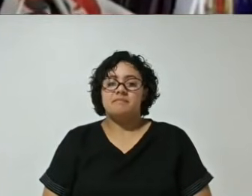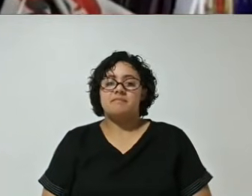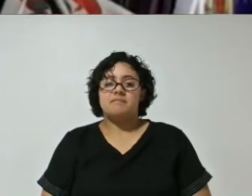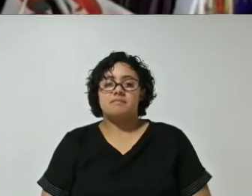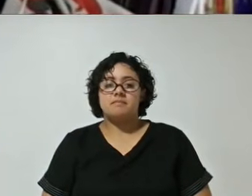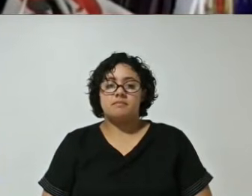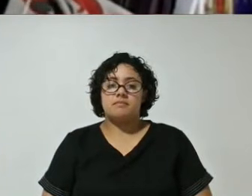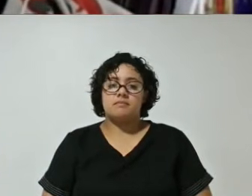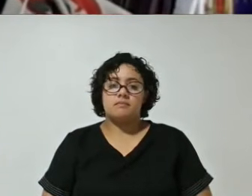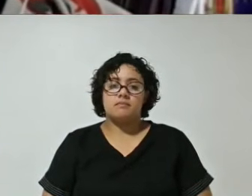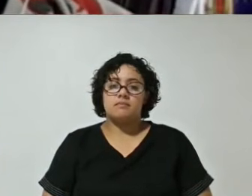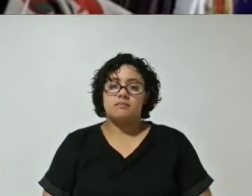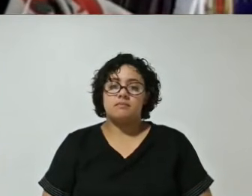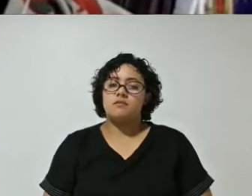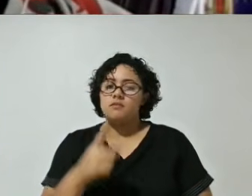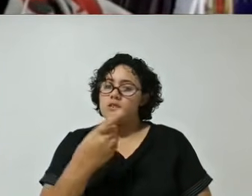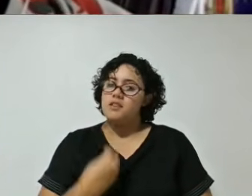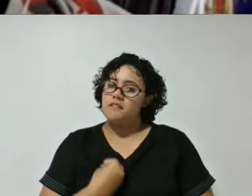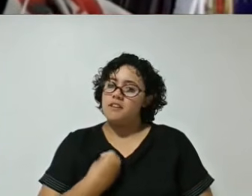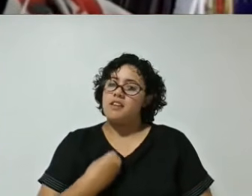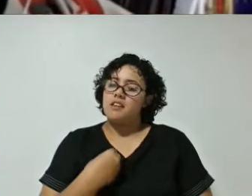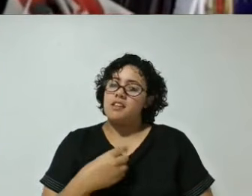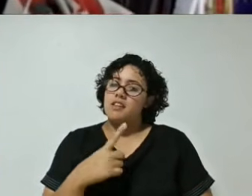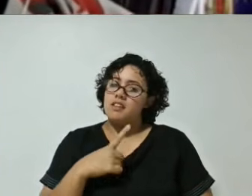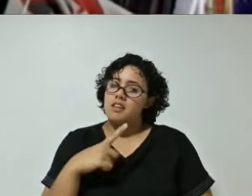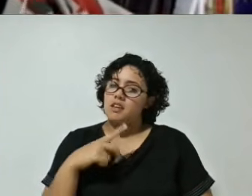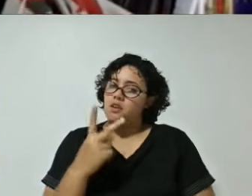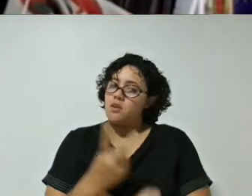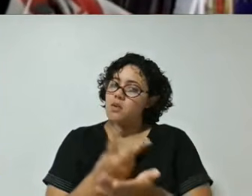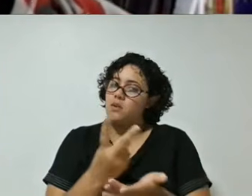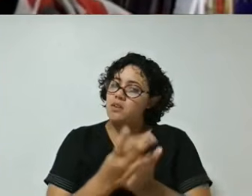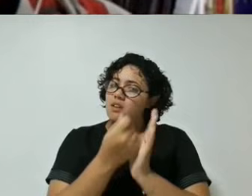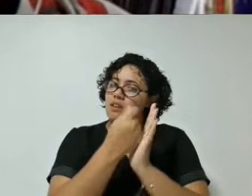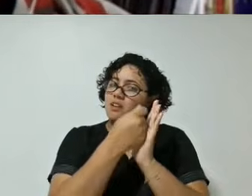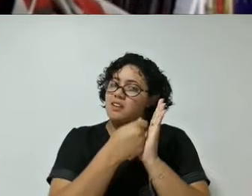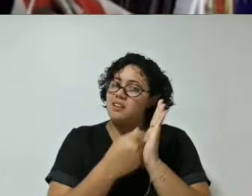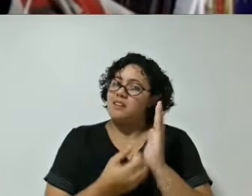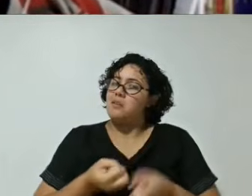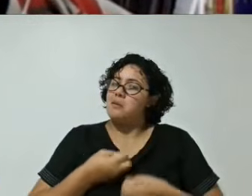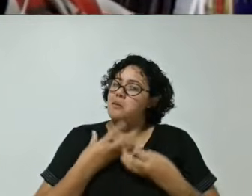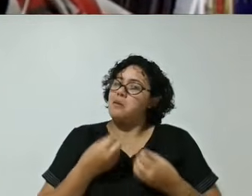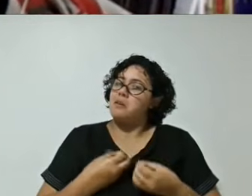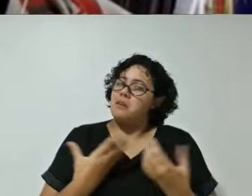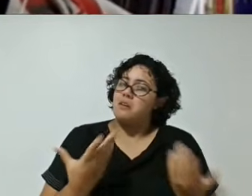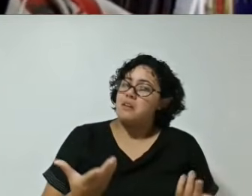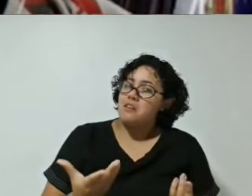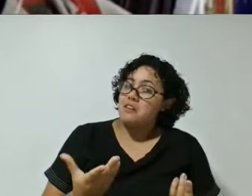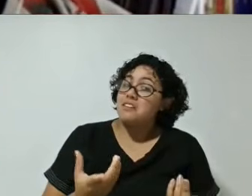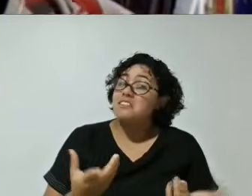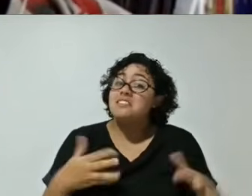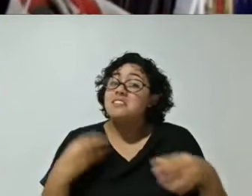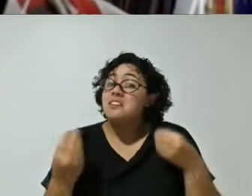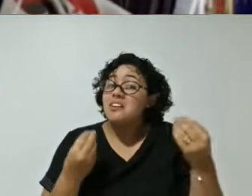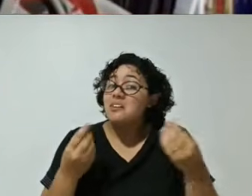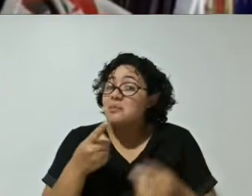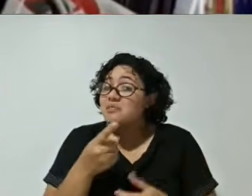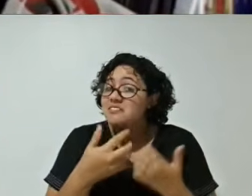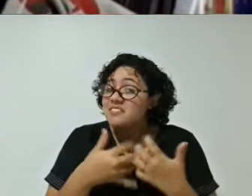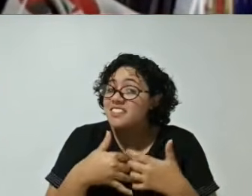você ainda está aí na escrita? Está poetizando, escrevendo muita coisa? Como é que está essa parte